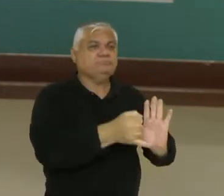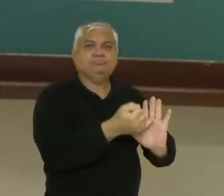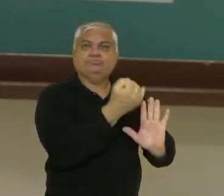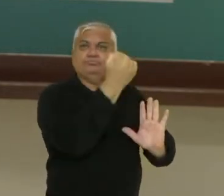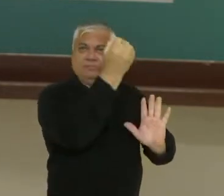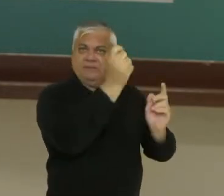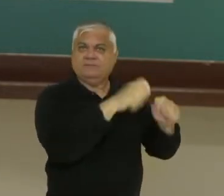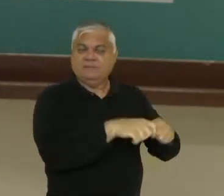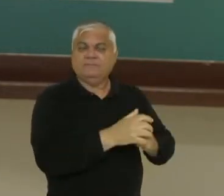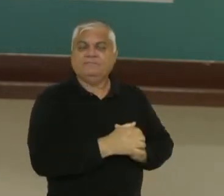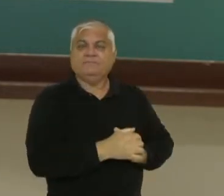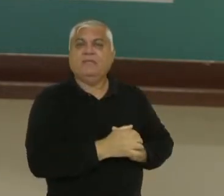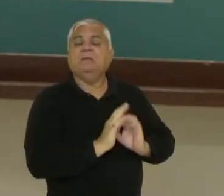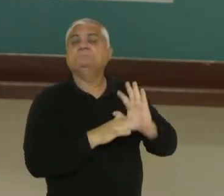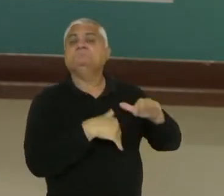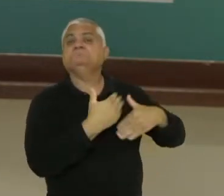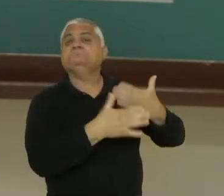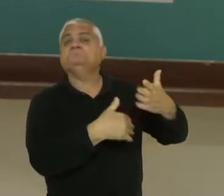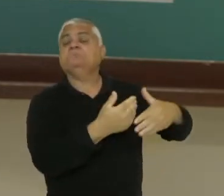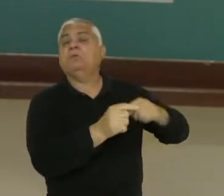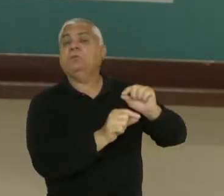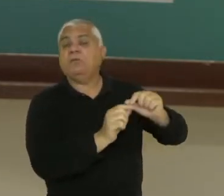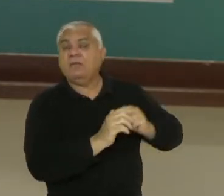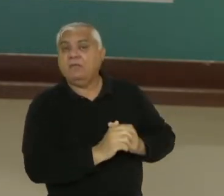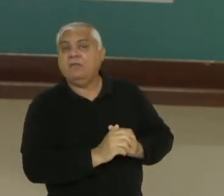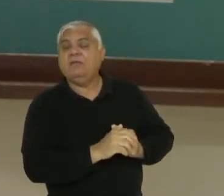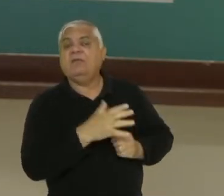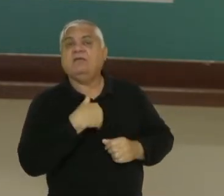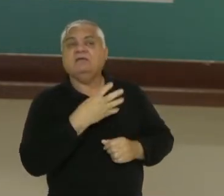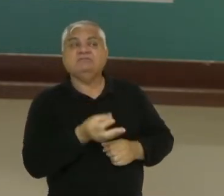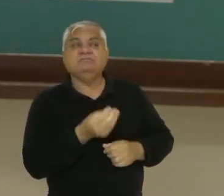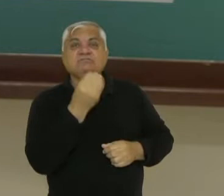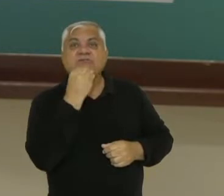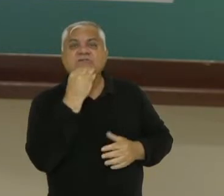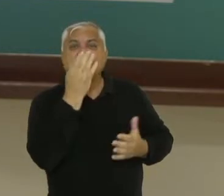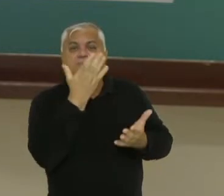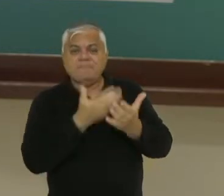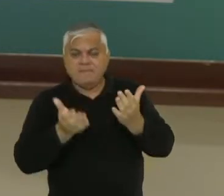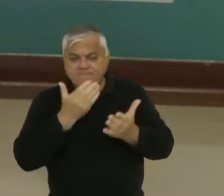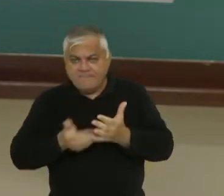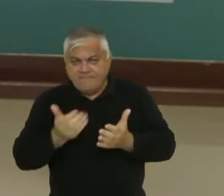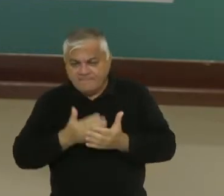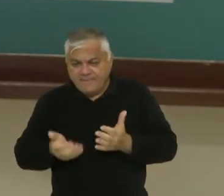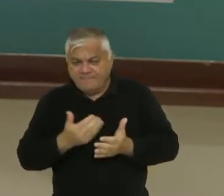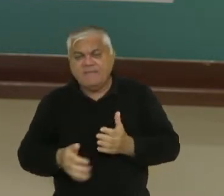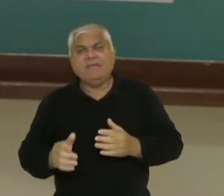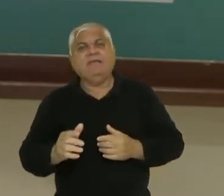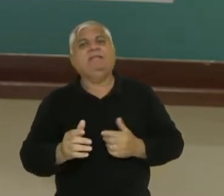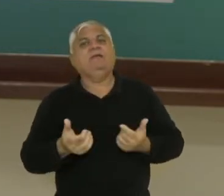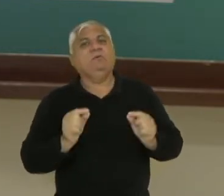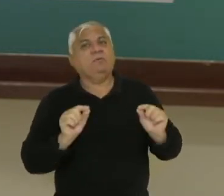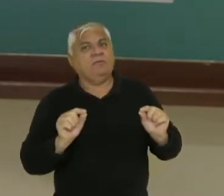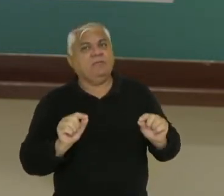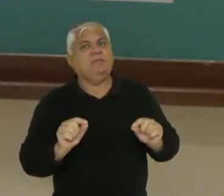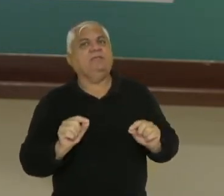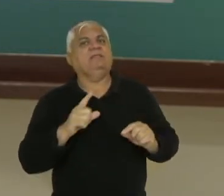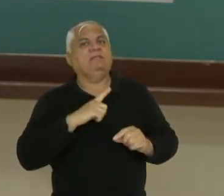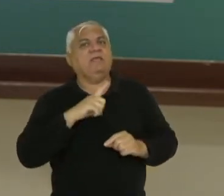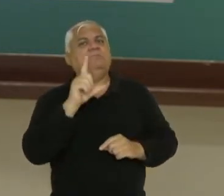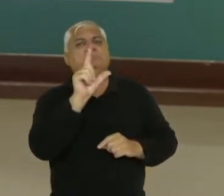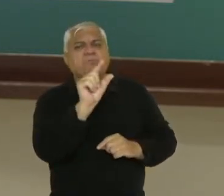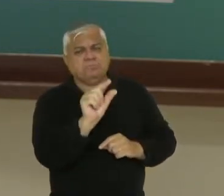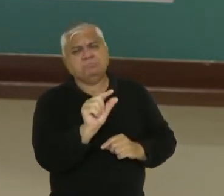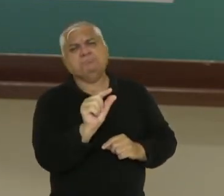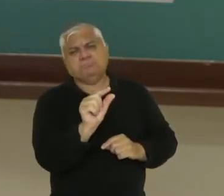né? E, consequentemente, a chance de perda sobre esse valor investido vai ser muito